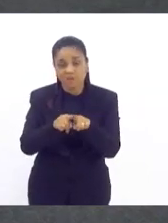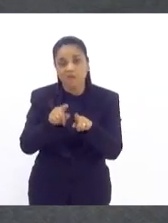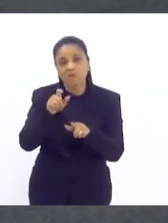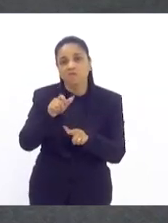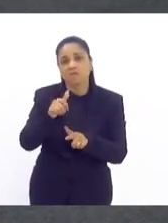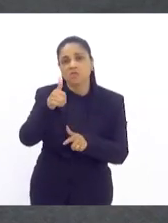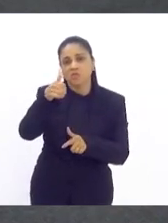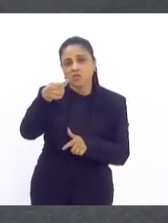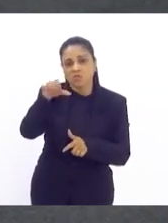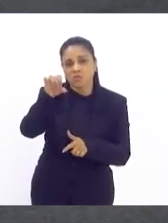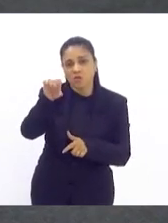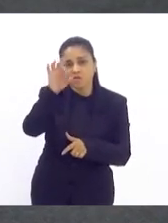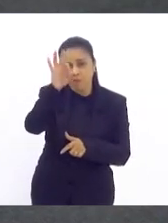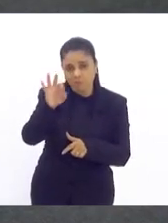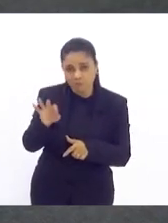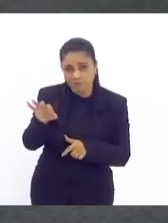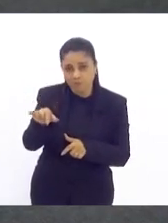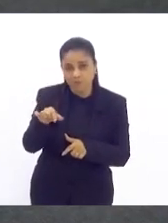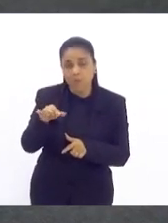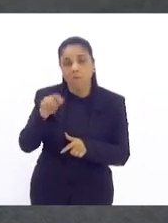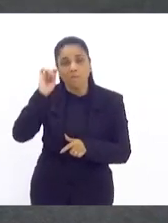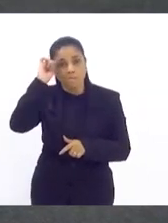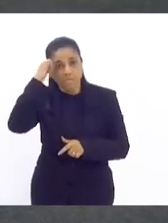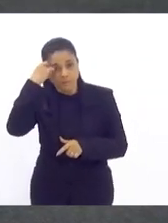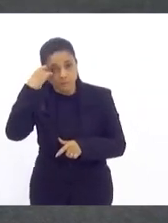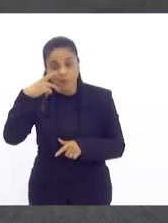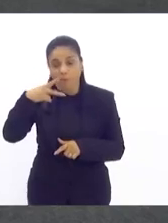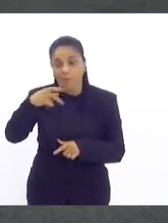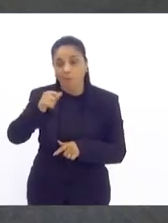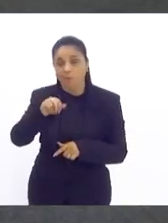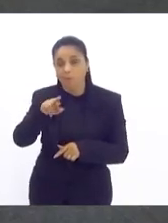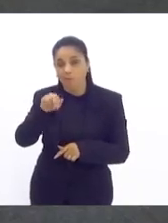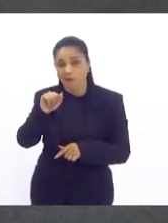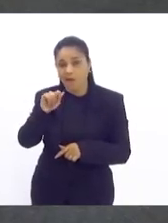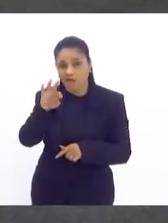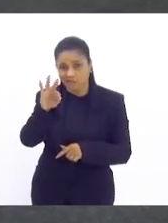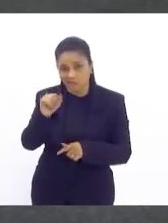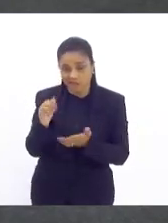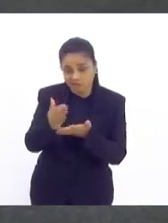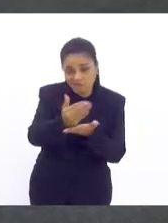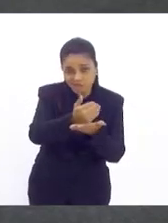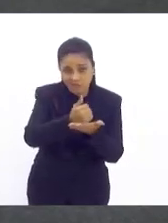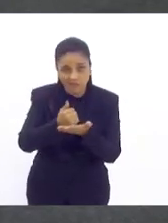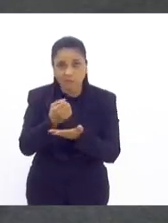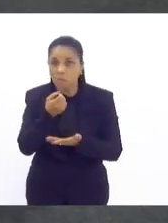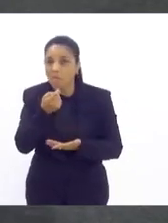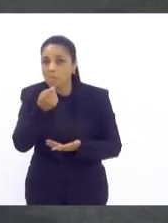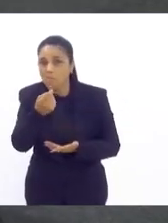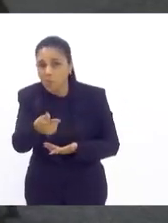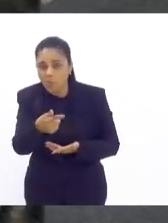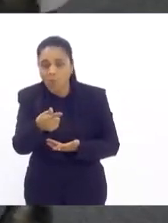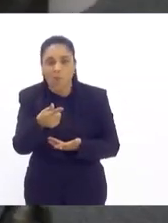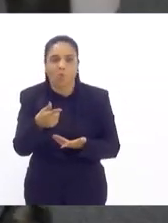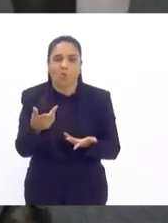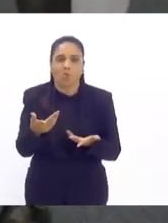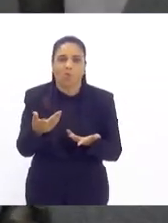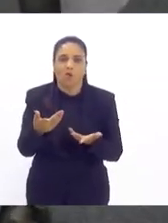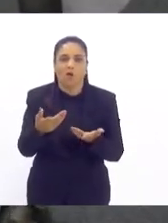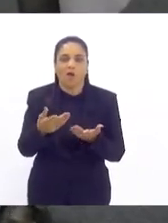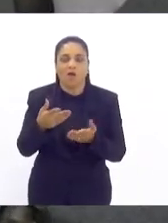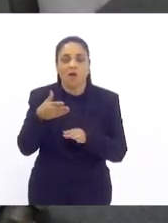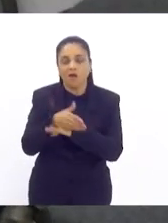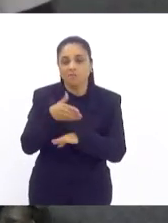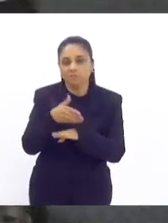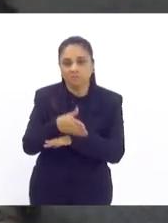ou pretas mas os dados existentes são poucos e não refletem de forma atualizar atualizada a presença